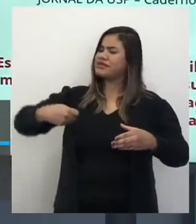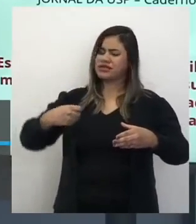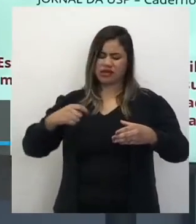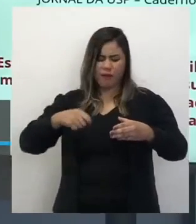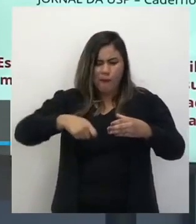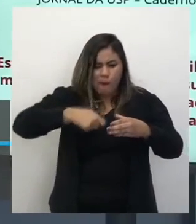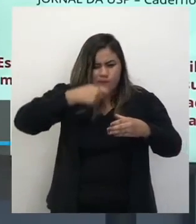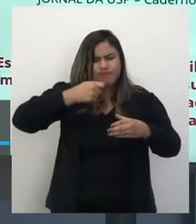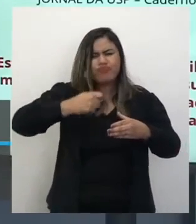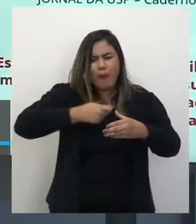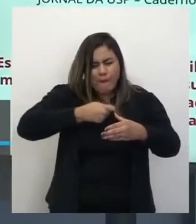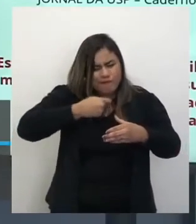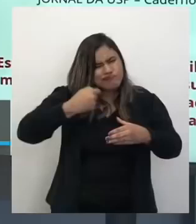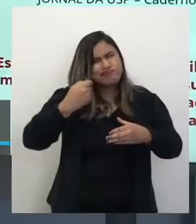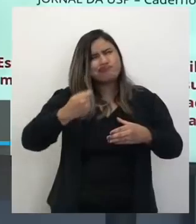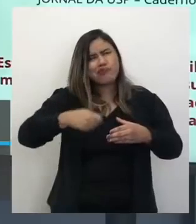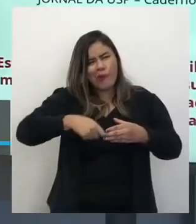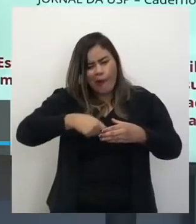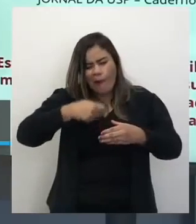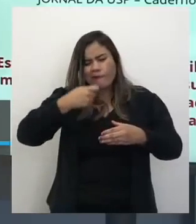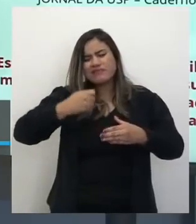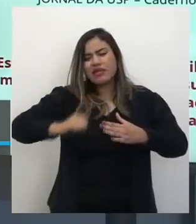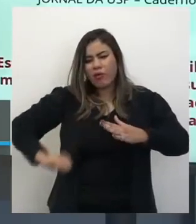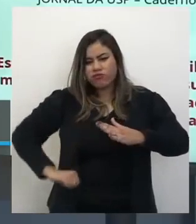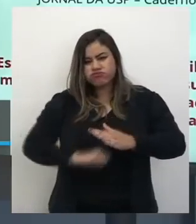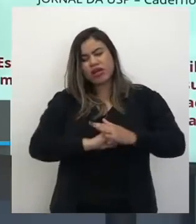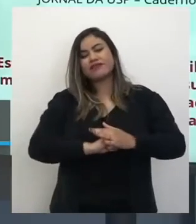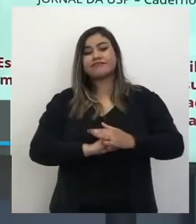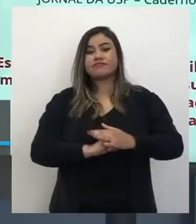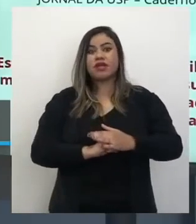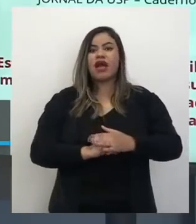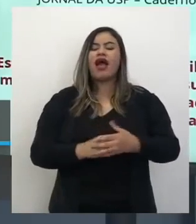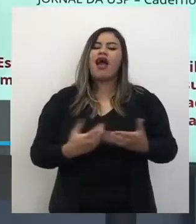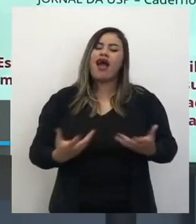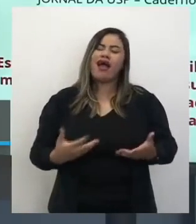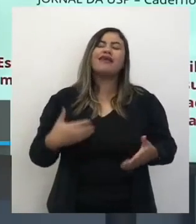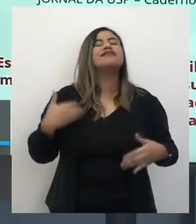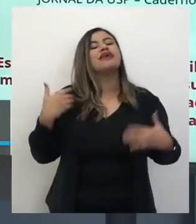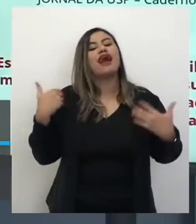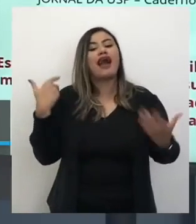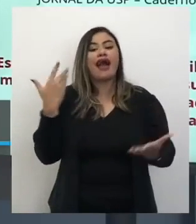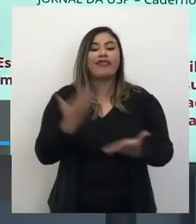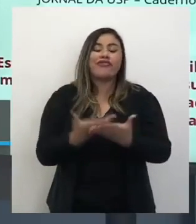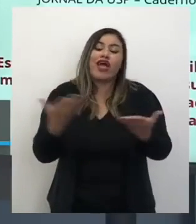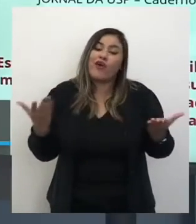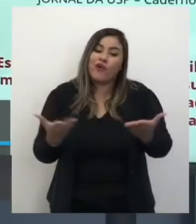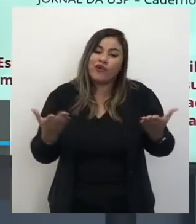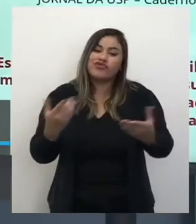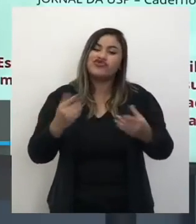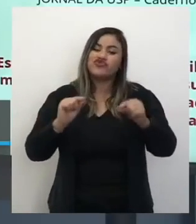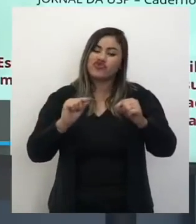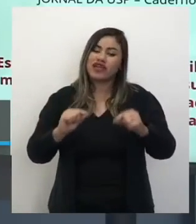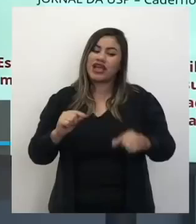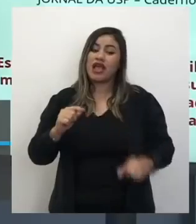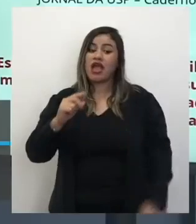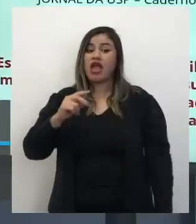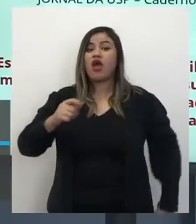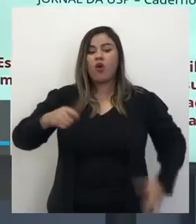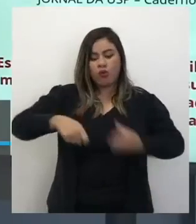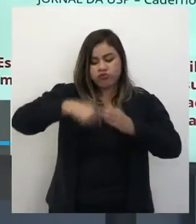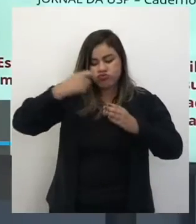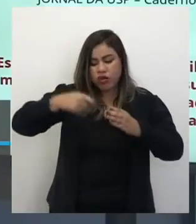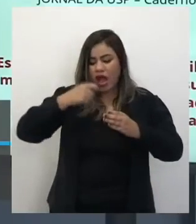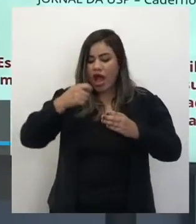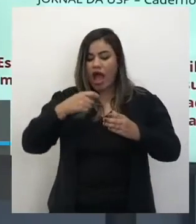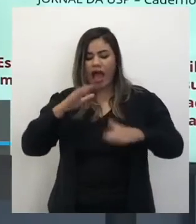comer demais e a gente, até hoje, quando a gente é criado assim, até hoje, por exemplo, eu me sinto mal se ficar um